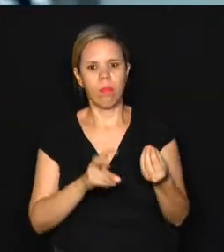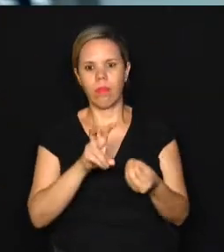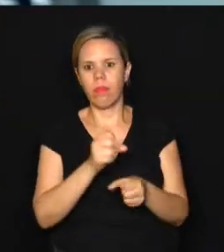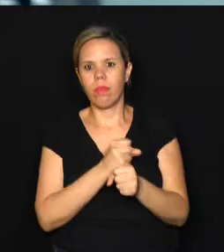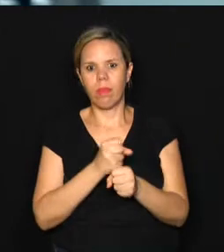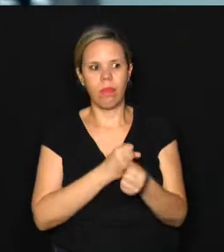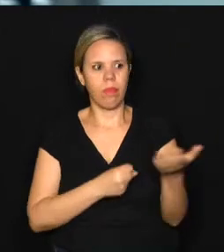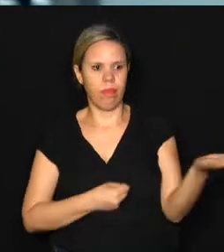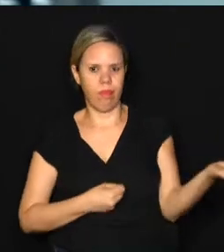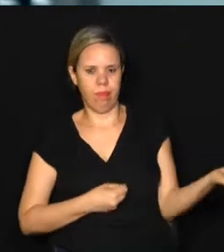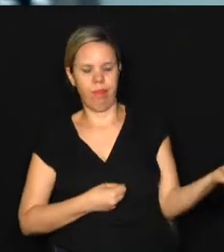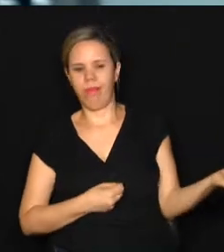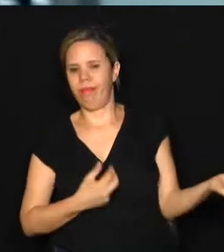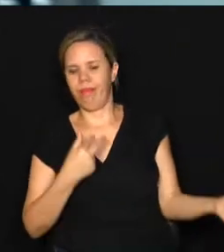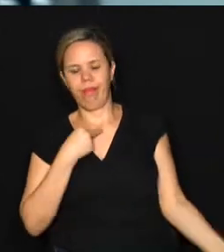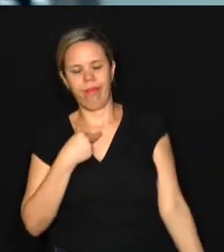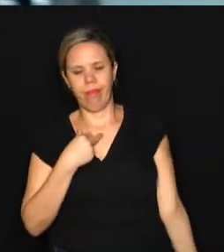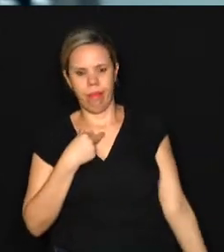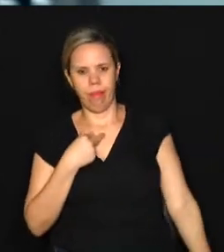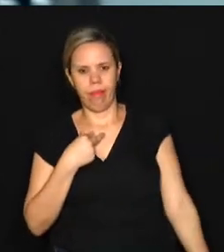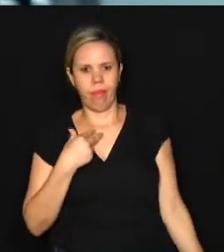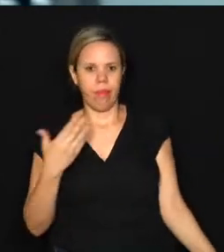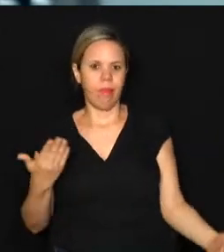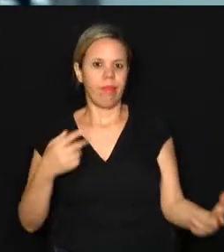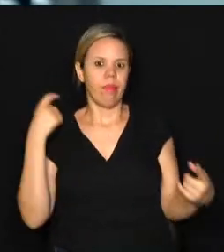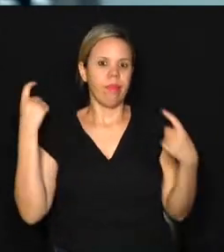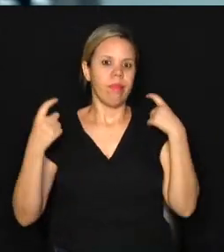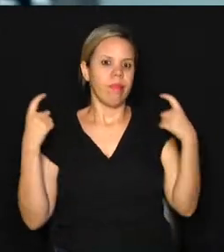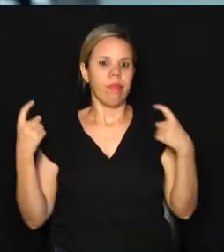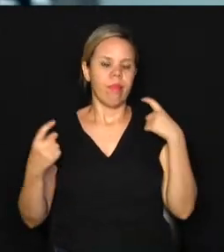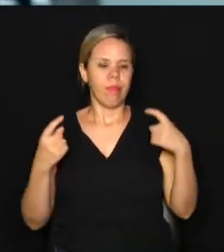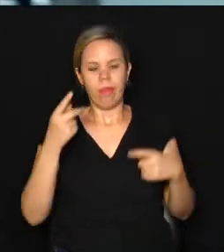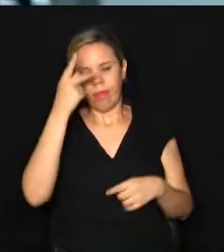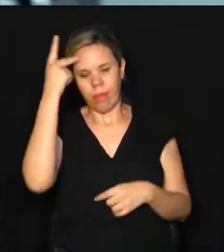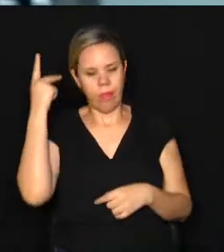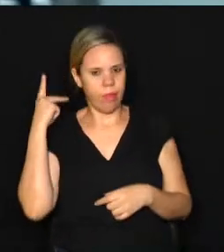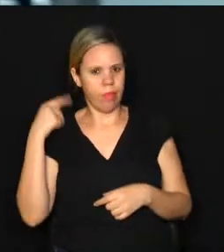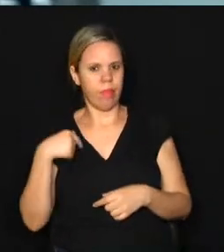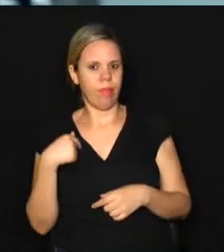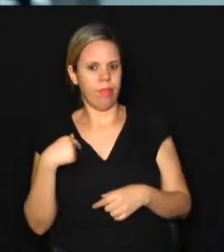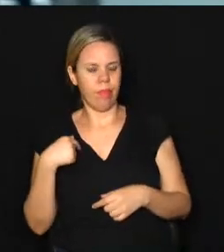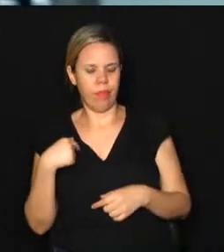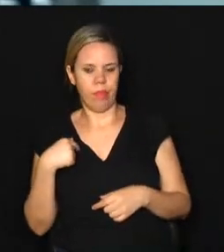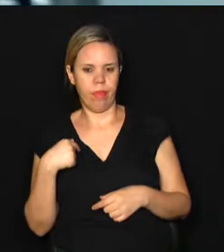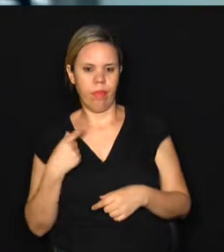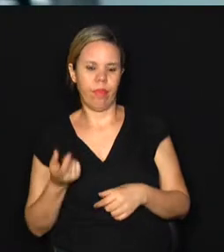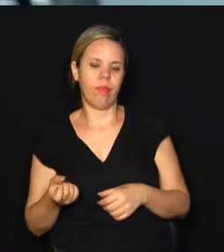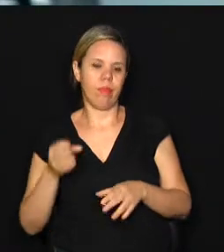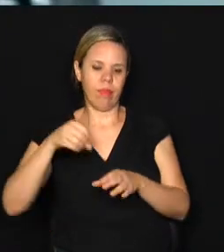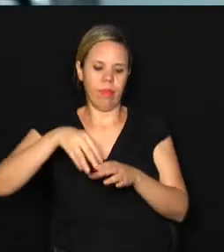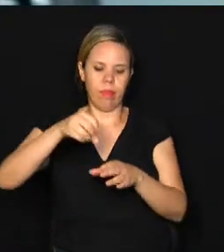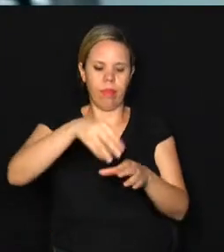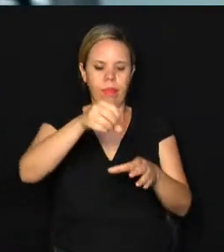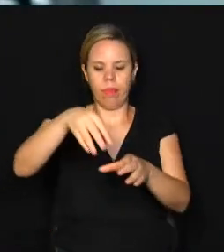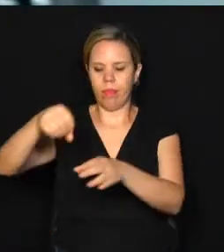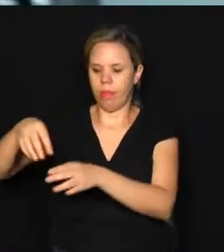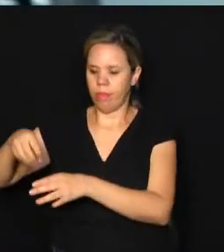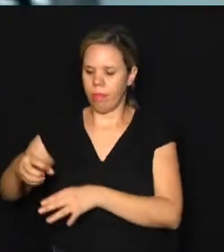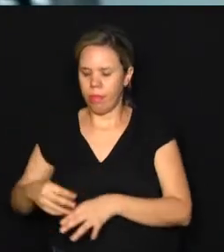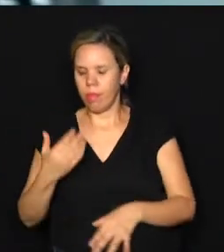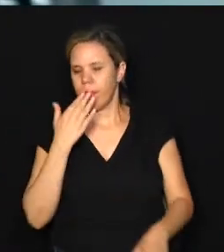anos. Agora a gente se preocupa que eles, no mínimo, mitiguem, né? Que eles replantem o que eles estão